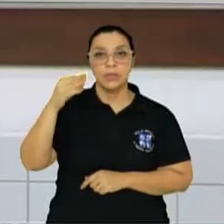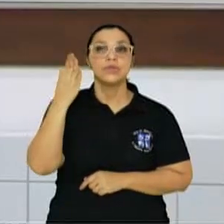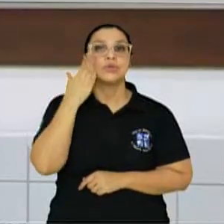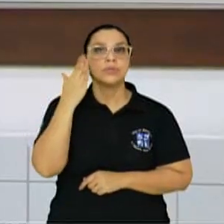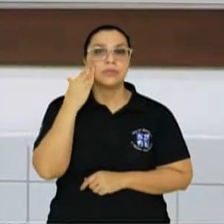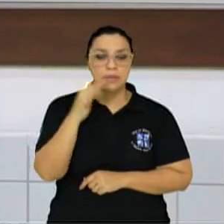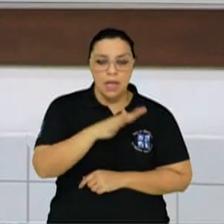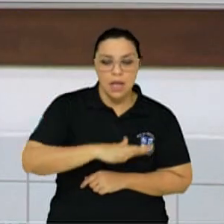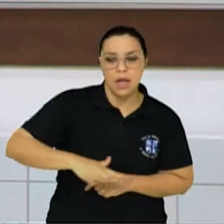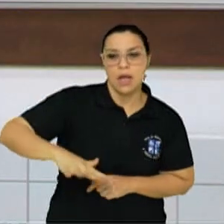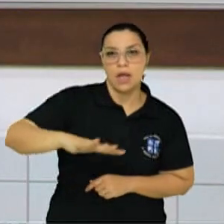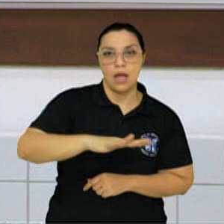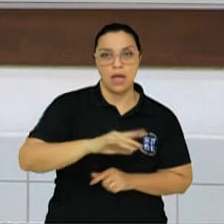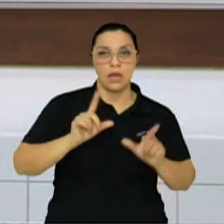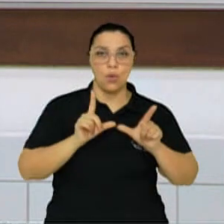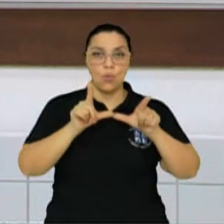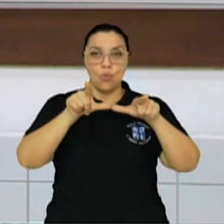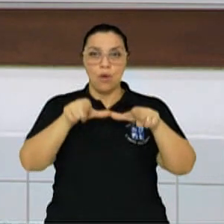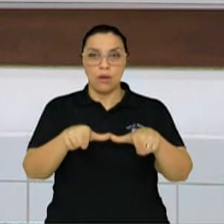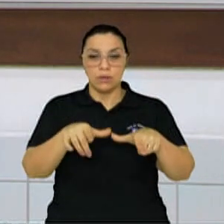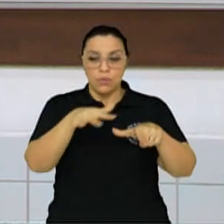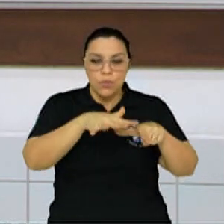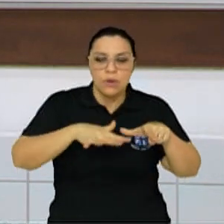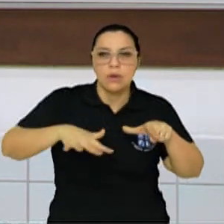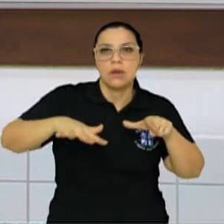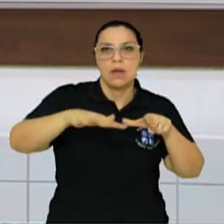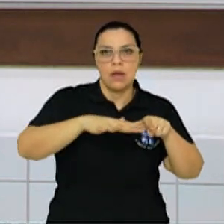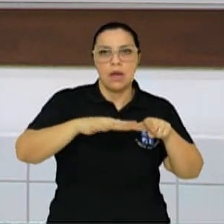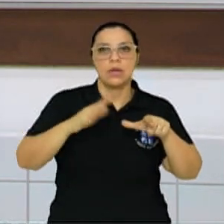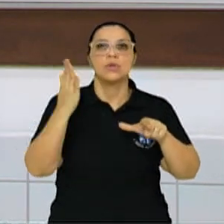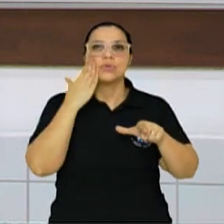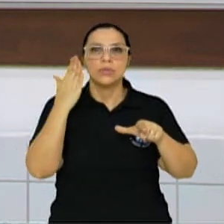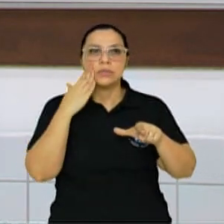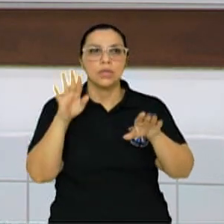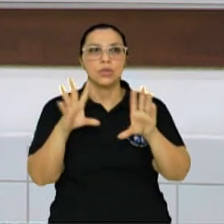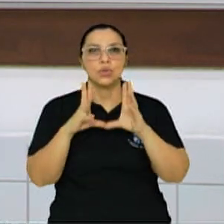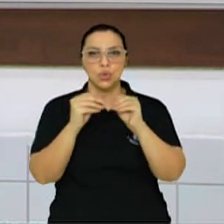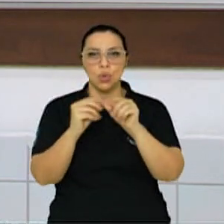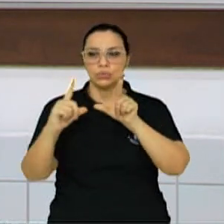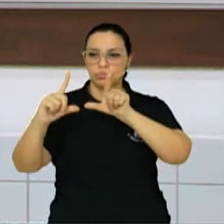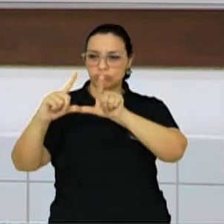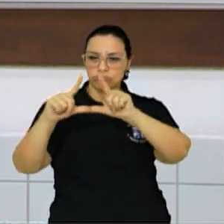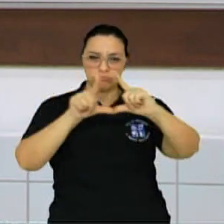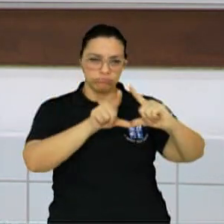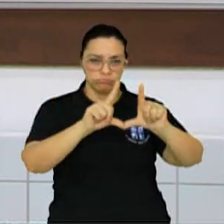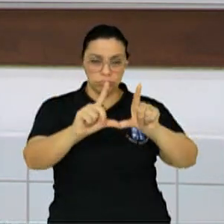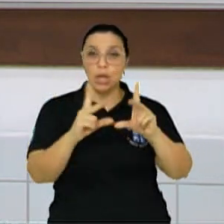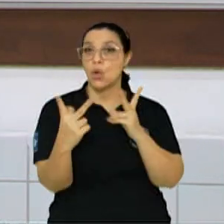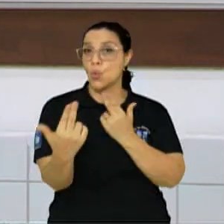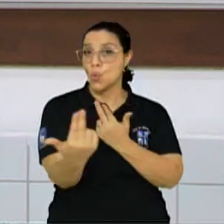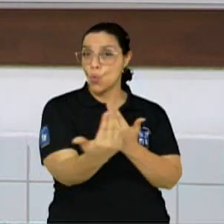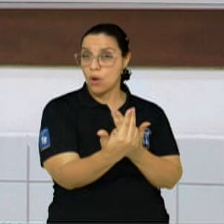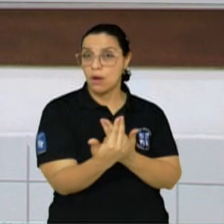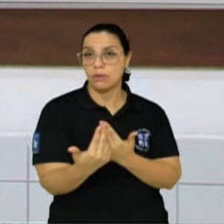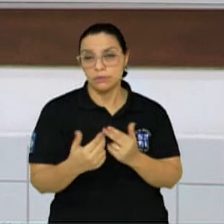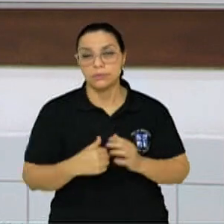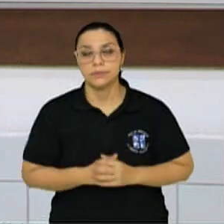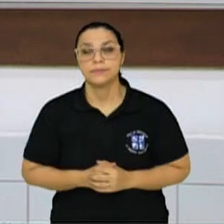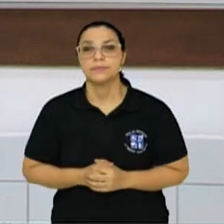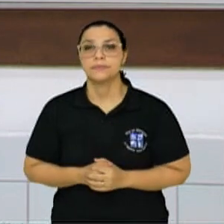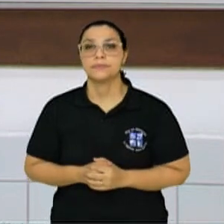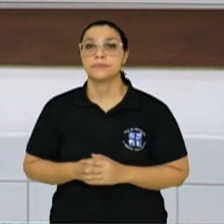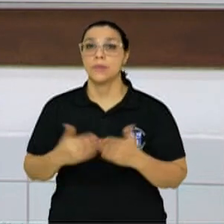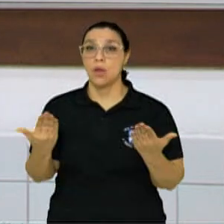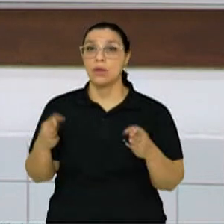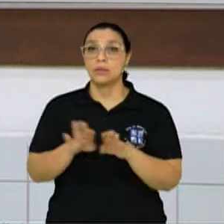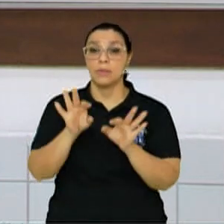sabe que a base é quadrada, você já sabe que os 4 triângulos na lateral ali são todos iguais